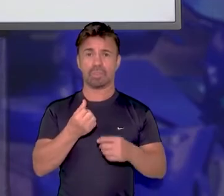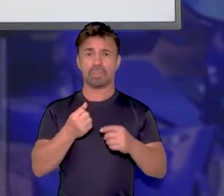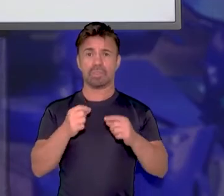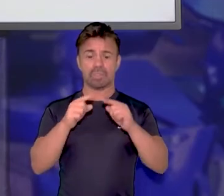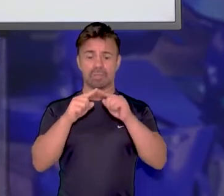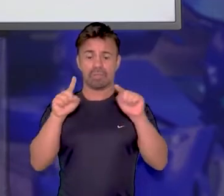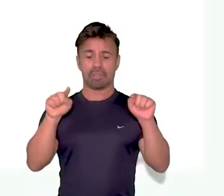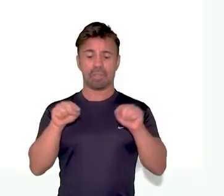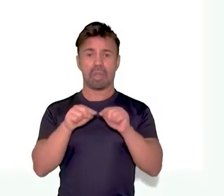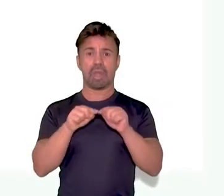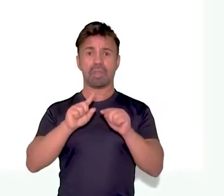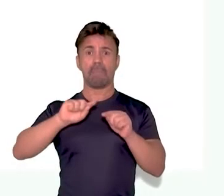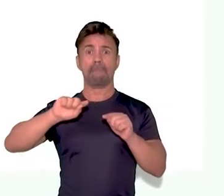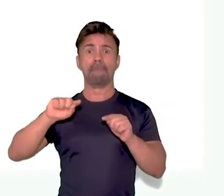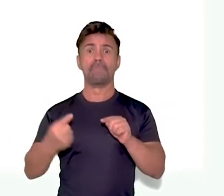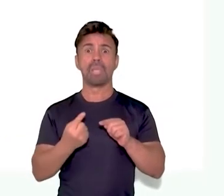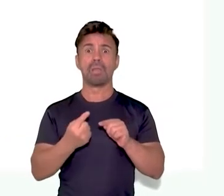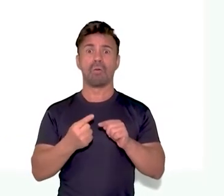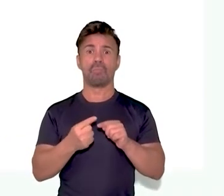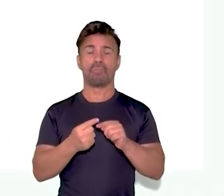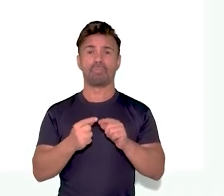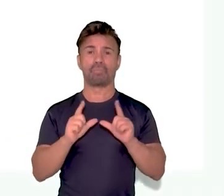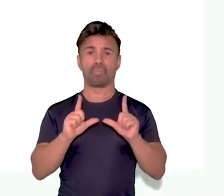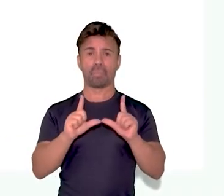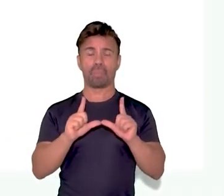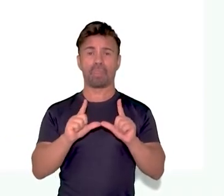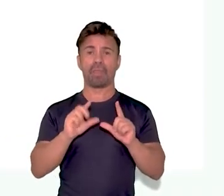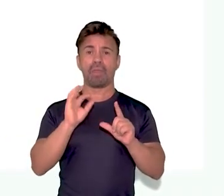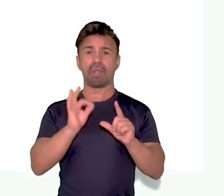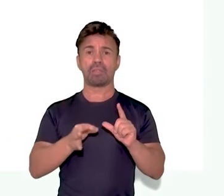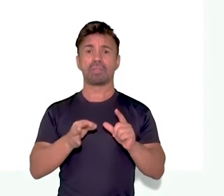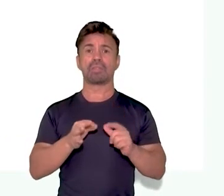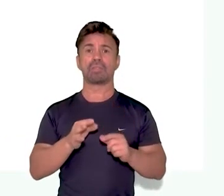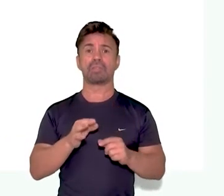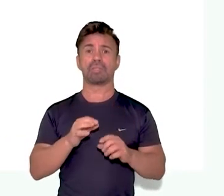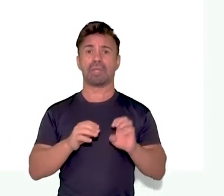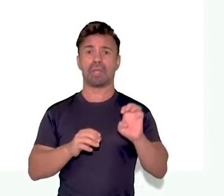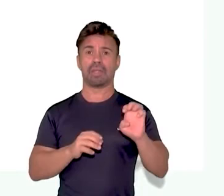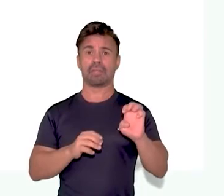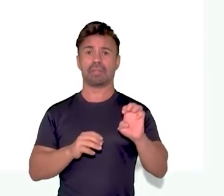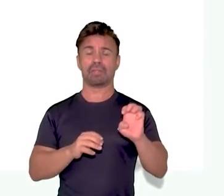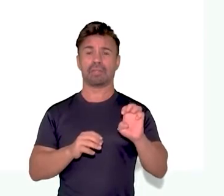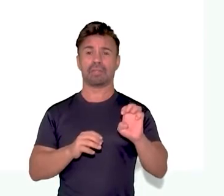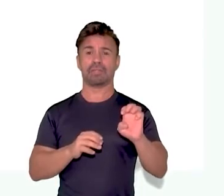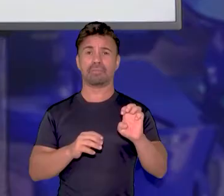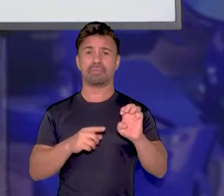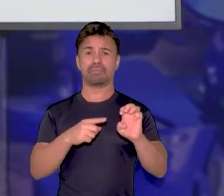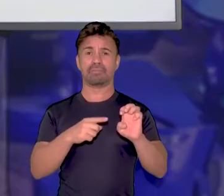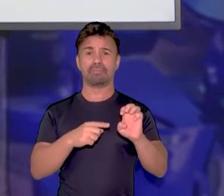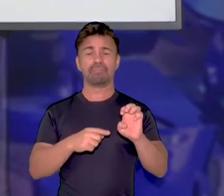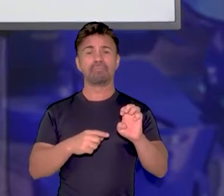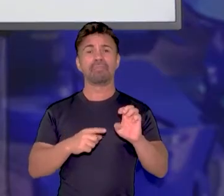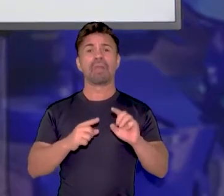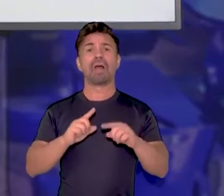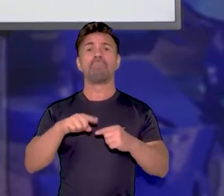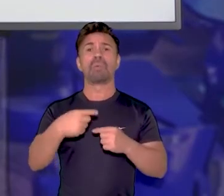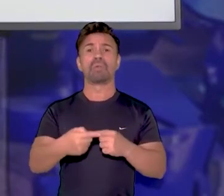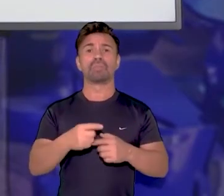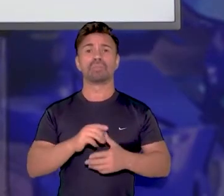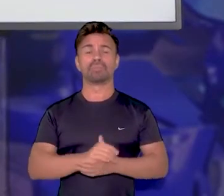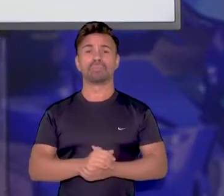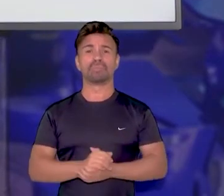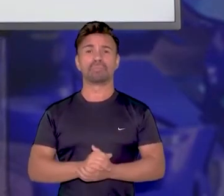be ordem de milhão alternativa correta alternativa é e vamos para a próxima